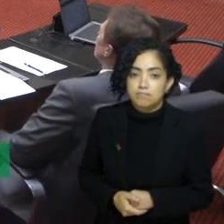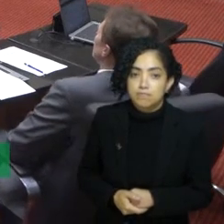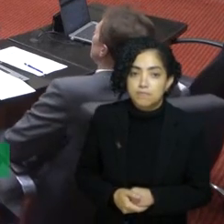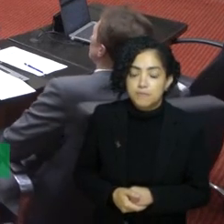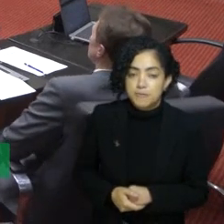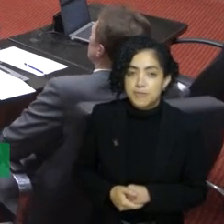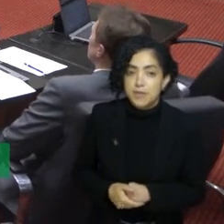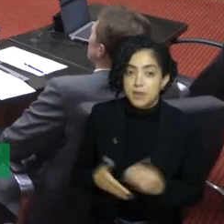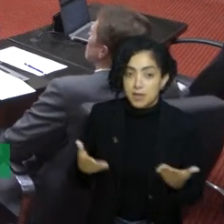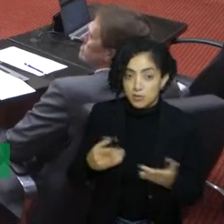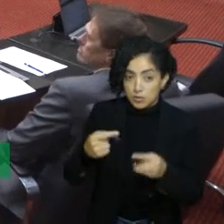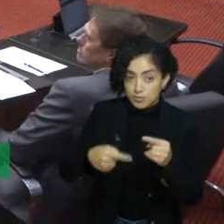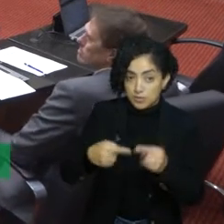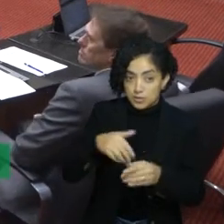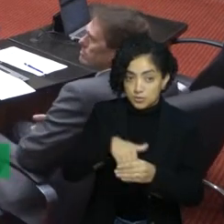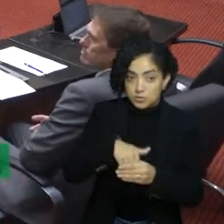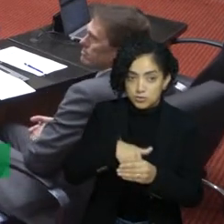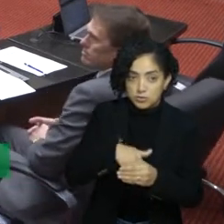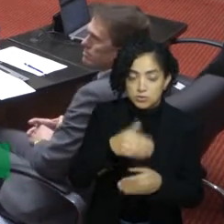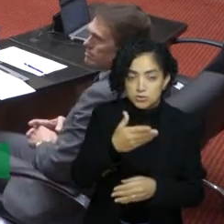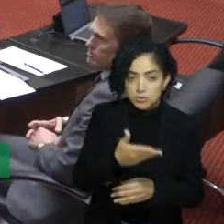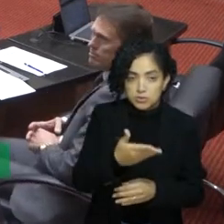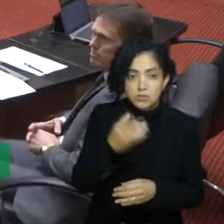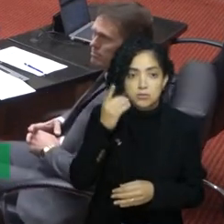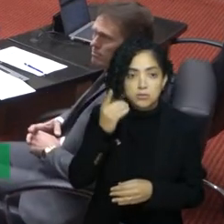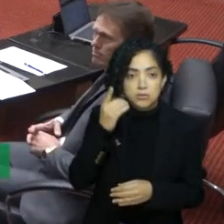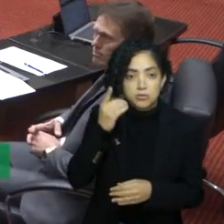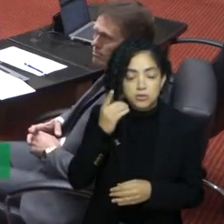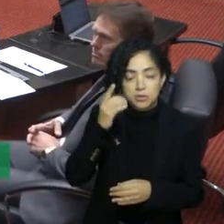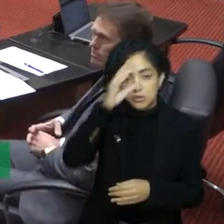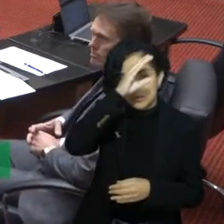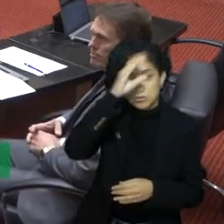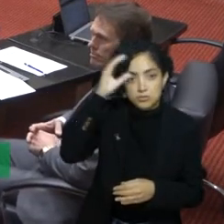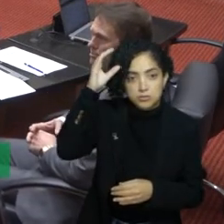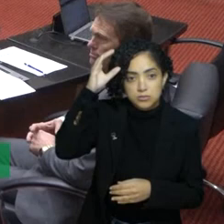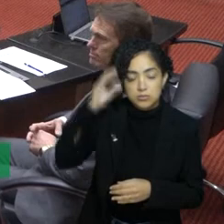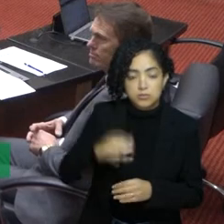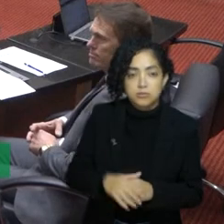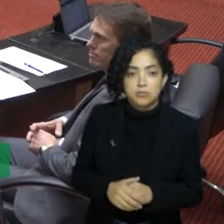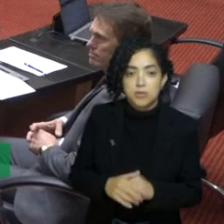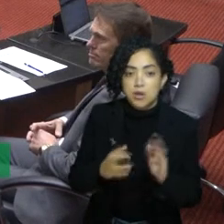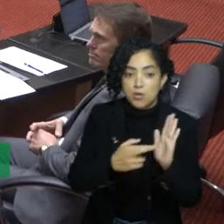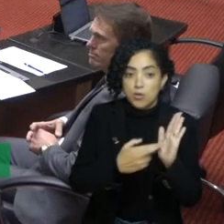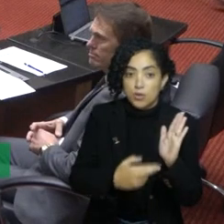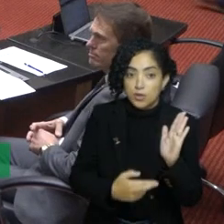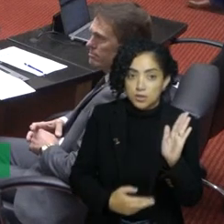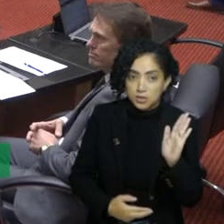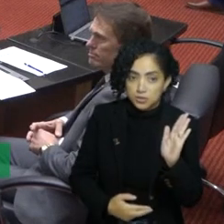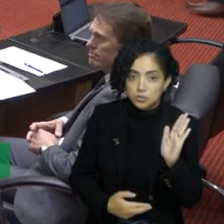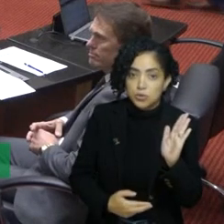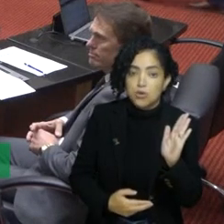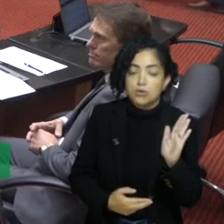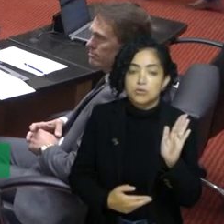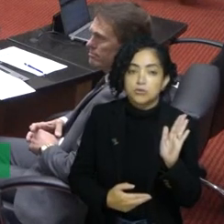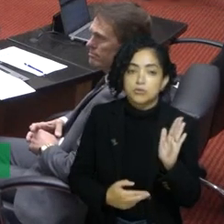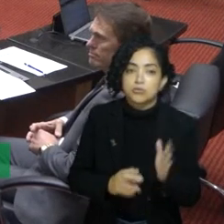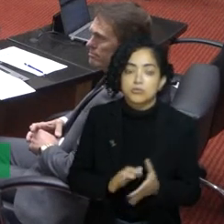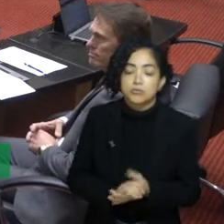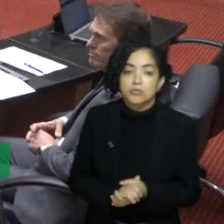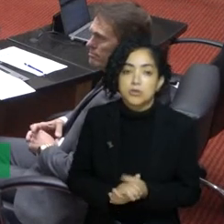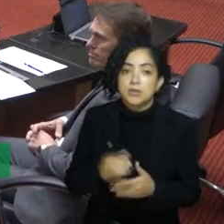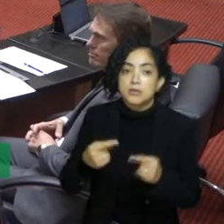Para discutir a matéria, com a palavra o líder de governo, deputado Carlos Humberto. O relatório do deputado Napoleão é muito